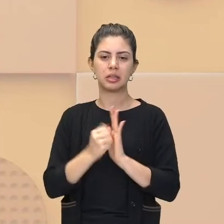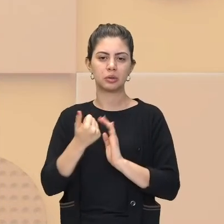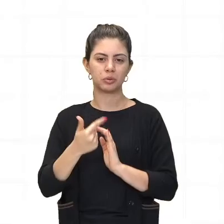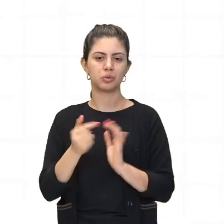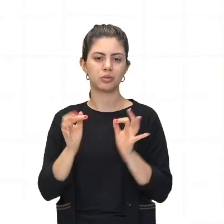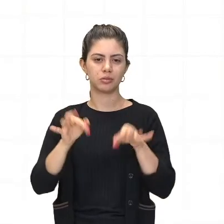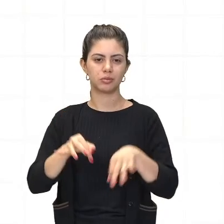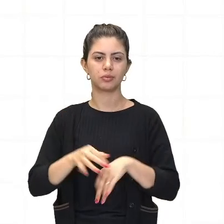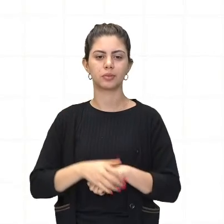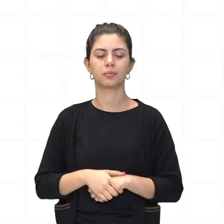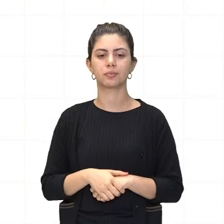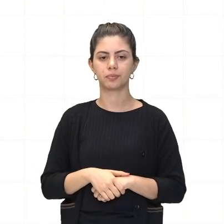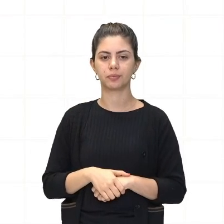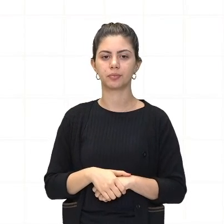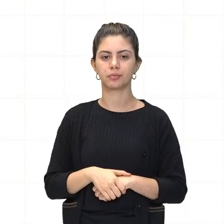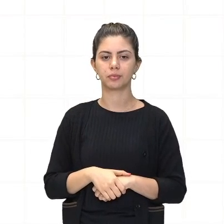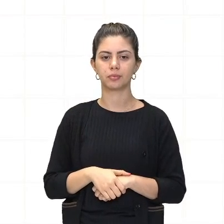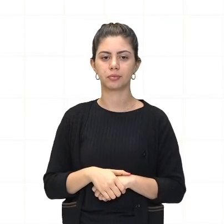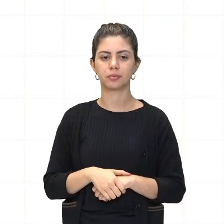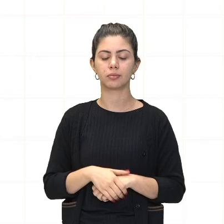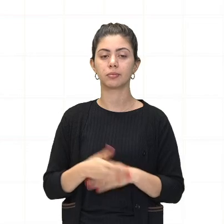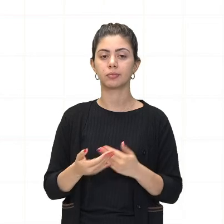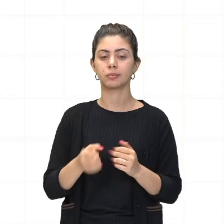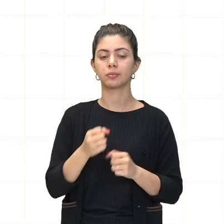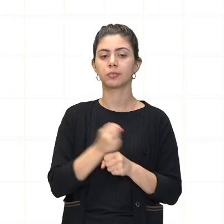Vamos observar. Em